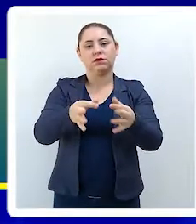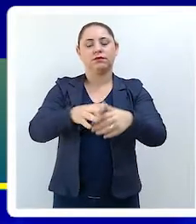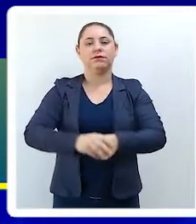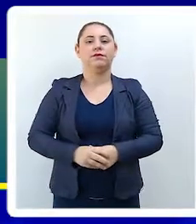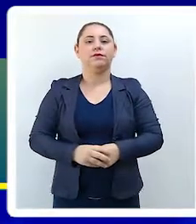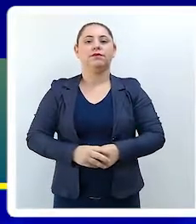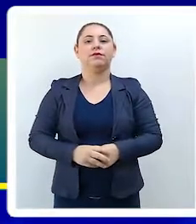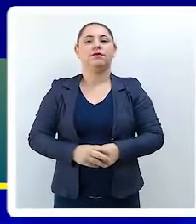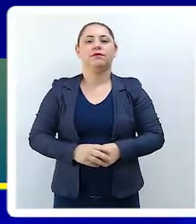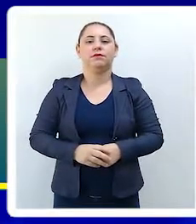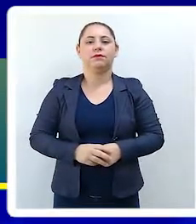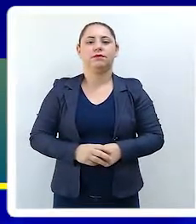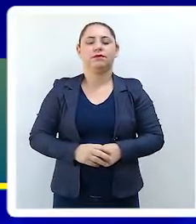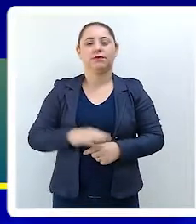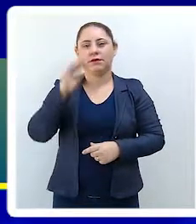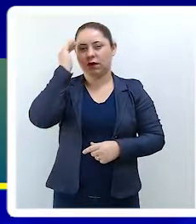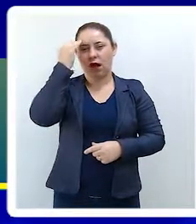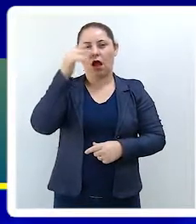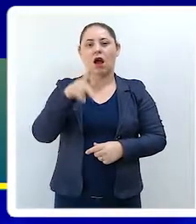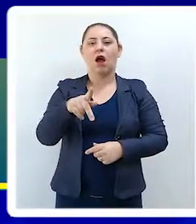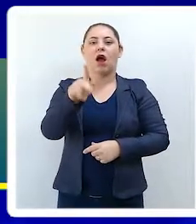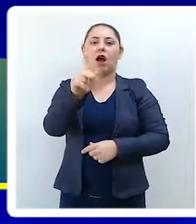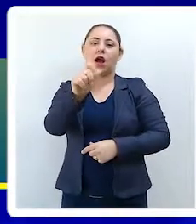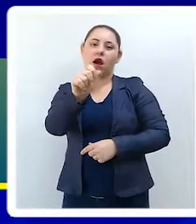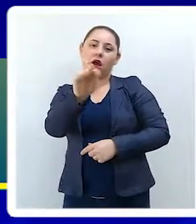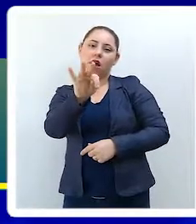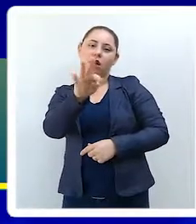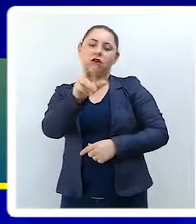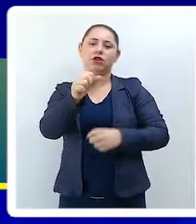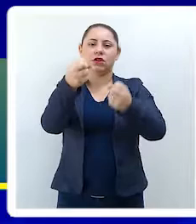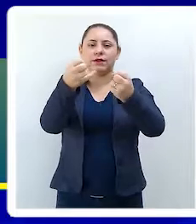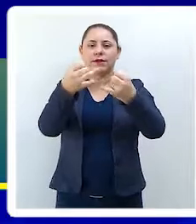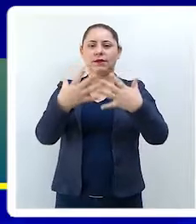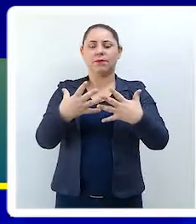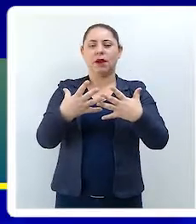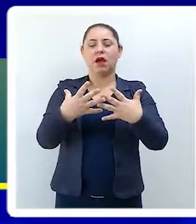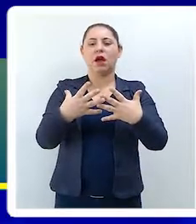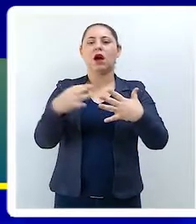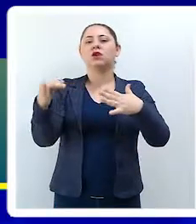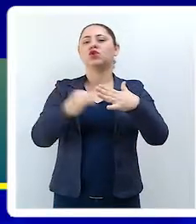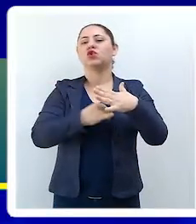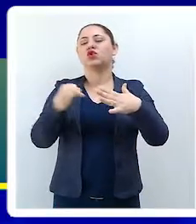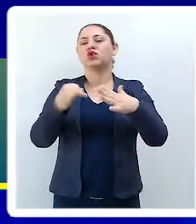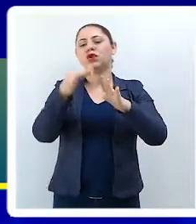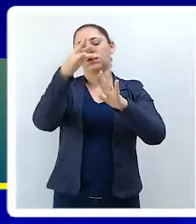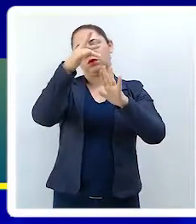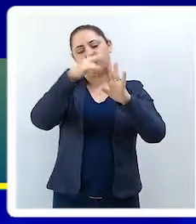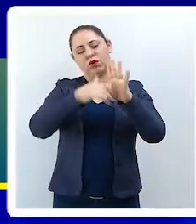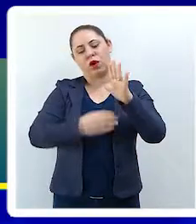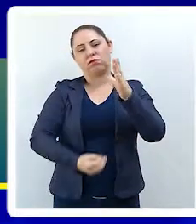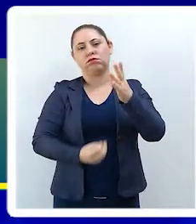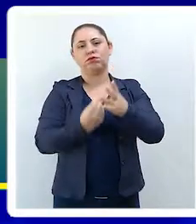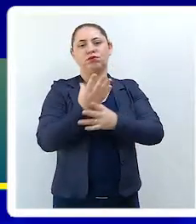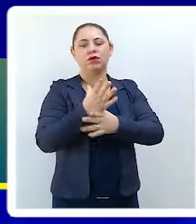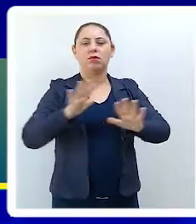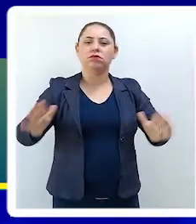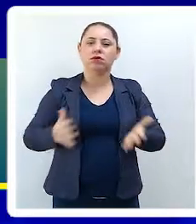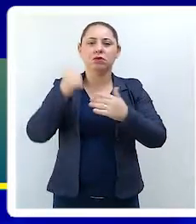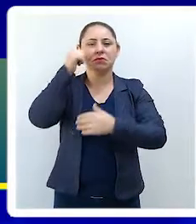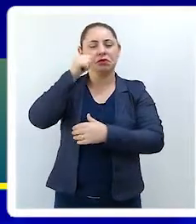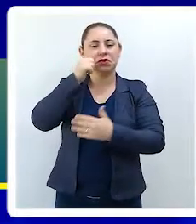caminho. Entendi. Kátia, explica para a gente como está sendo a institucionalização